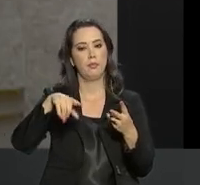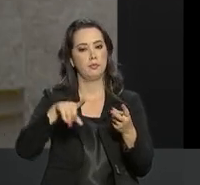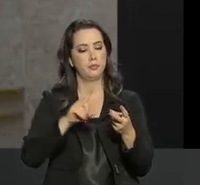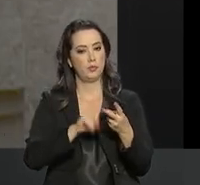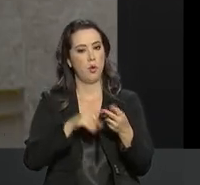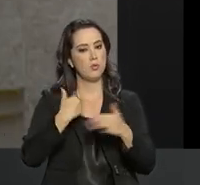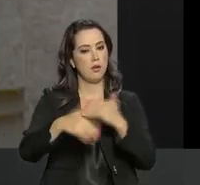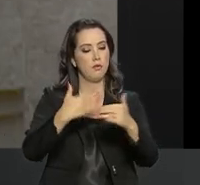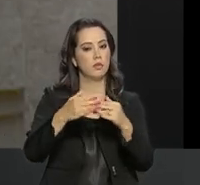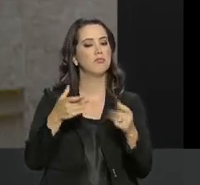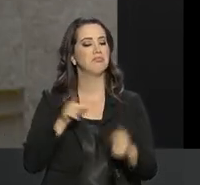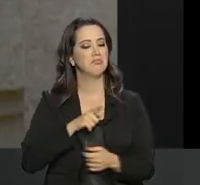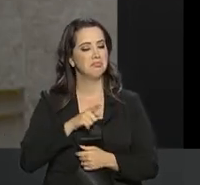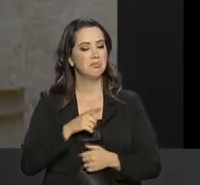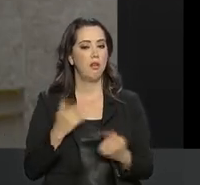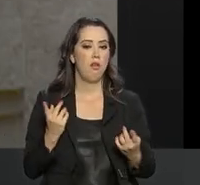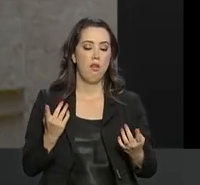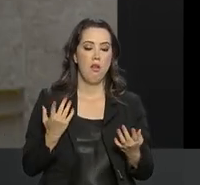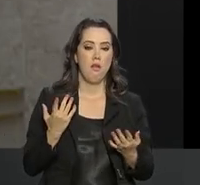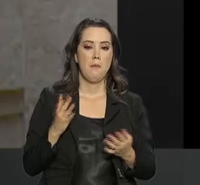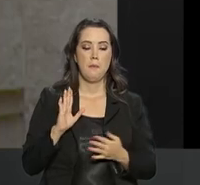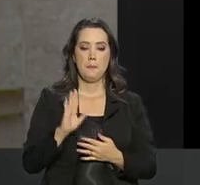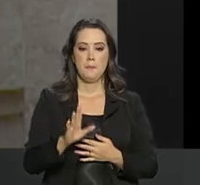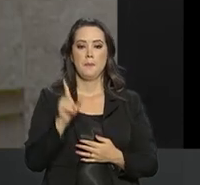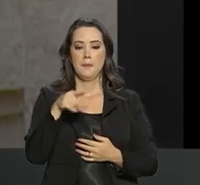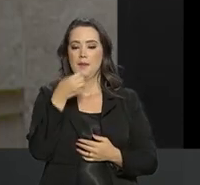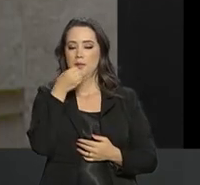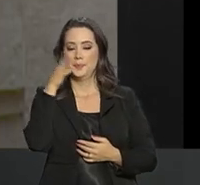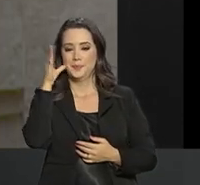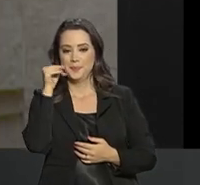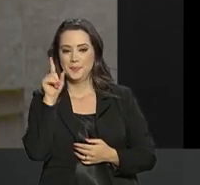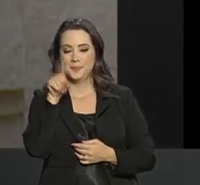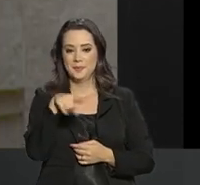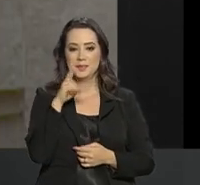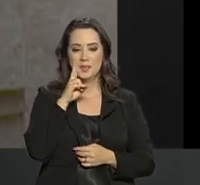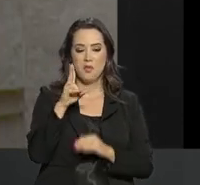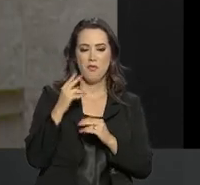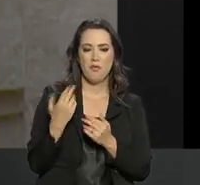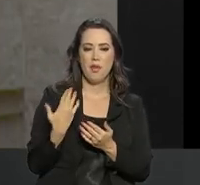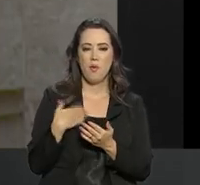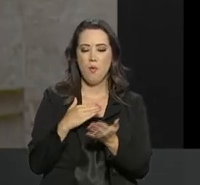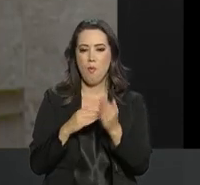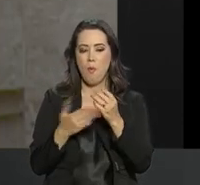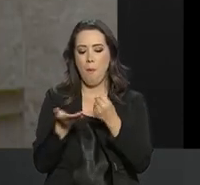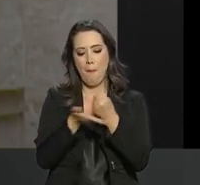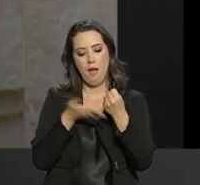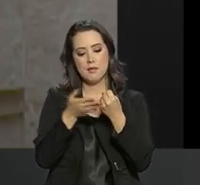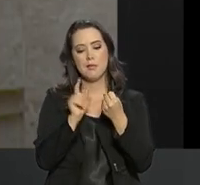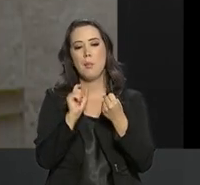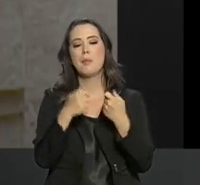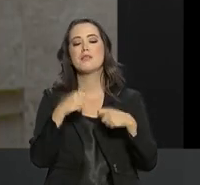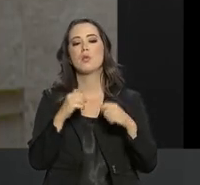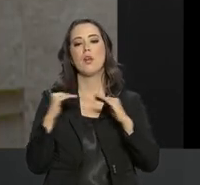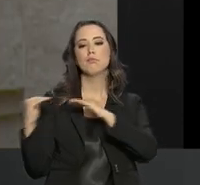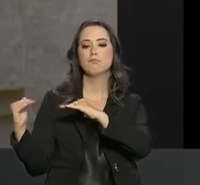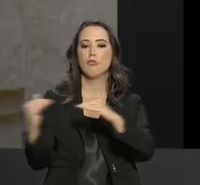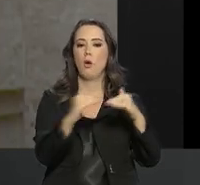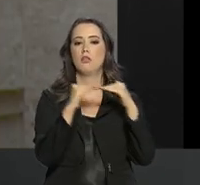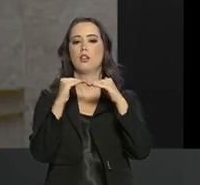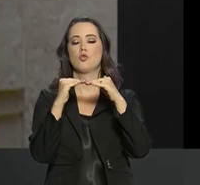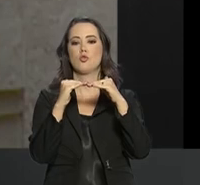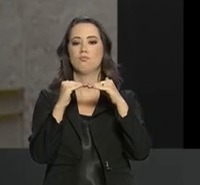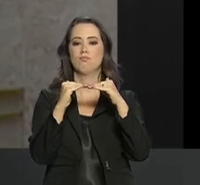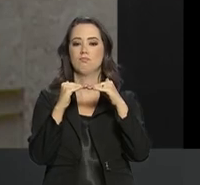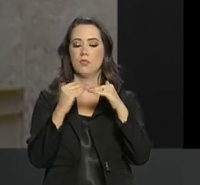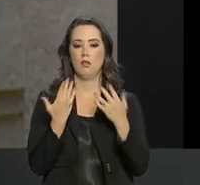inegáveis, Até interessante, como se falou aqui do princípio da igualdade, é muito, muito razoável